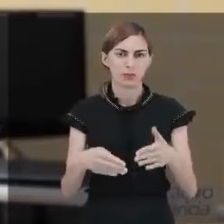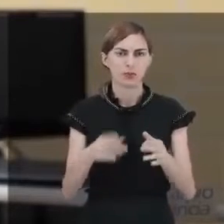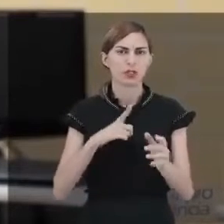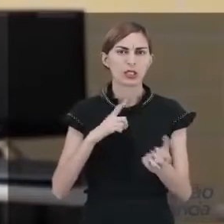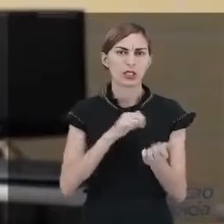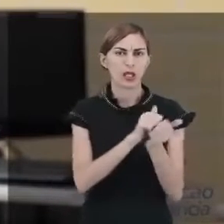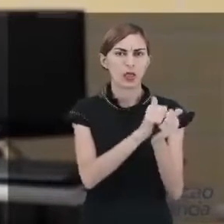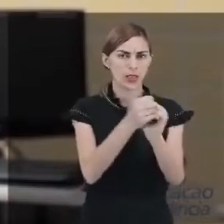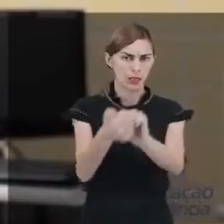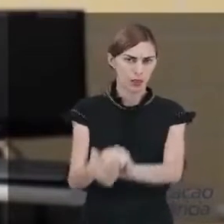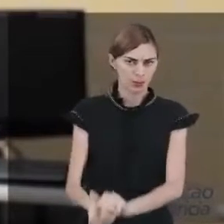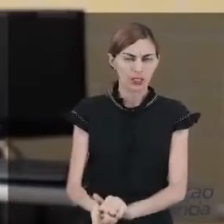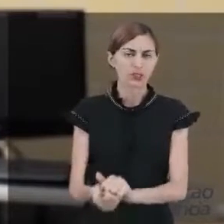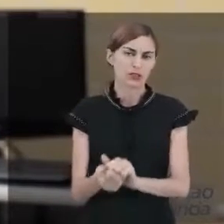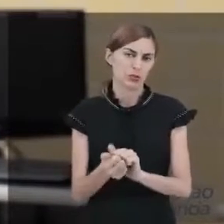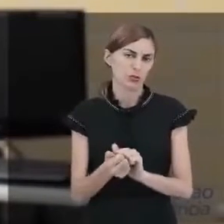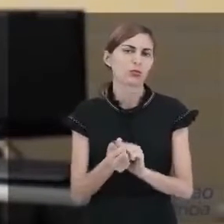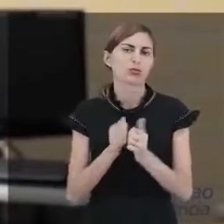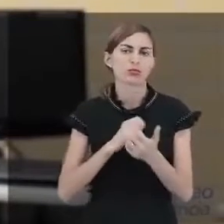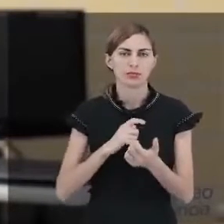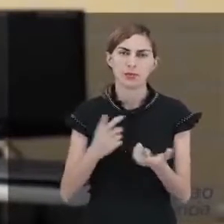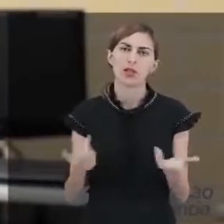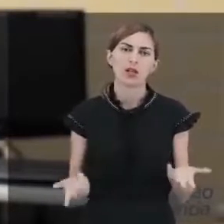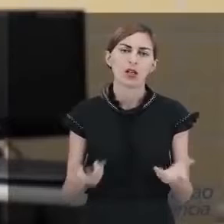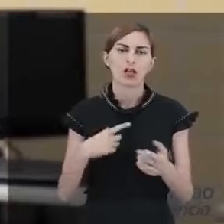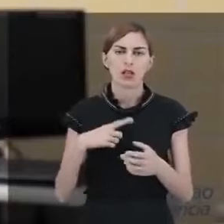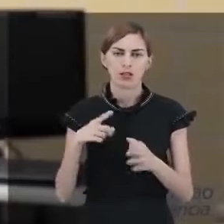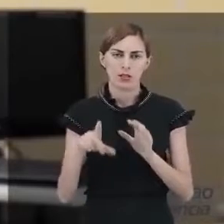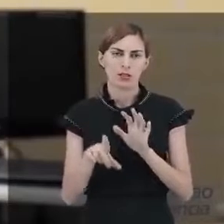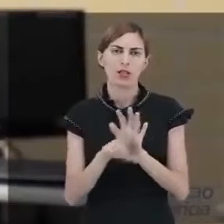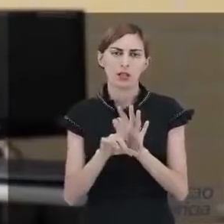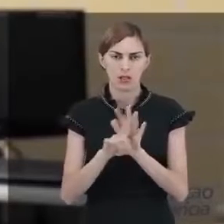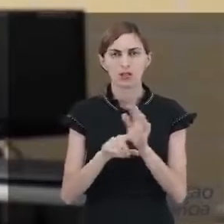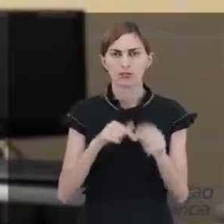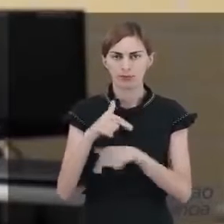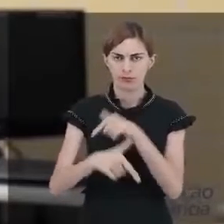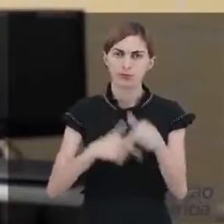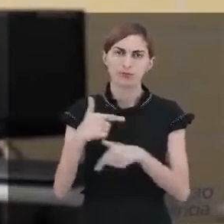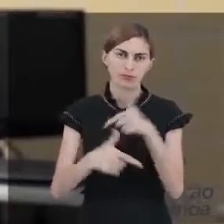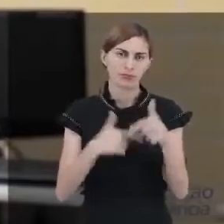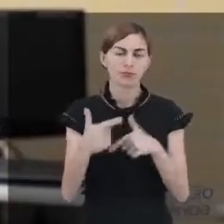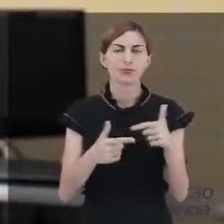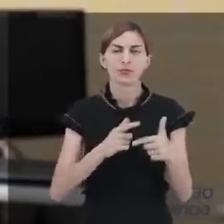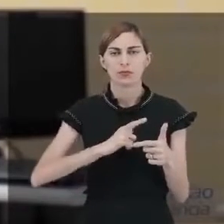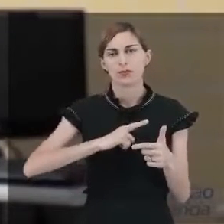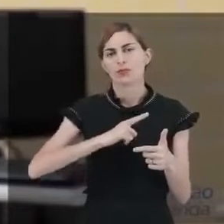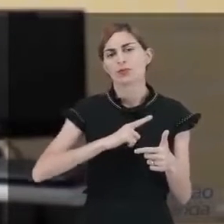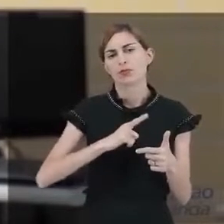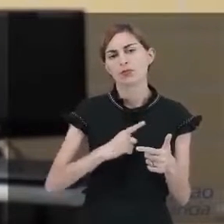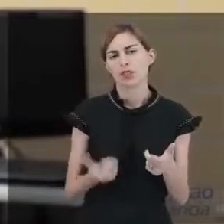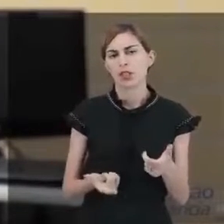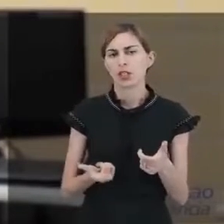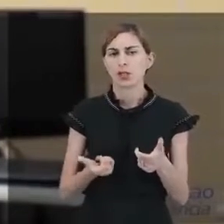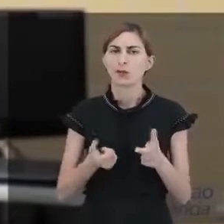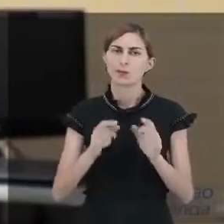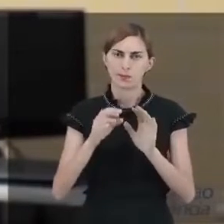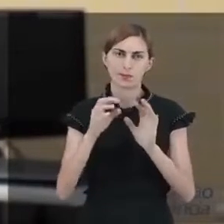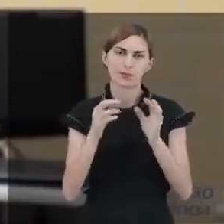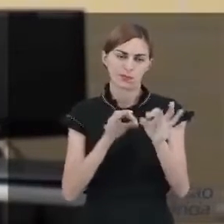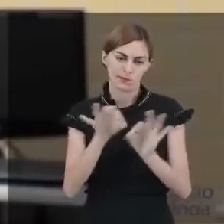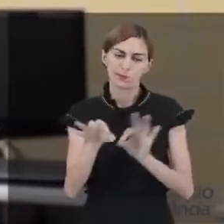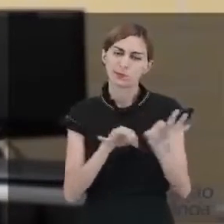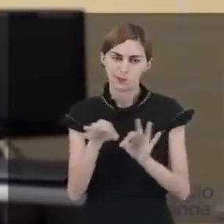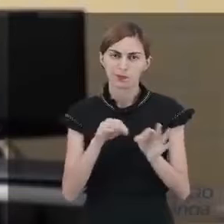orientações sobre a emergência, apesar de que a consolidação da Lei do Trabalho, ela tem um tratamento